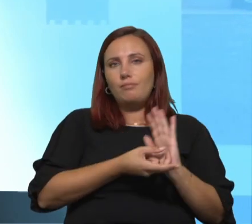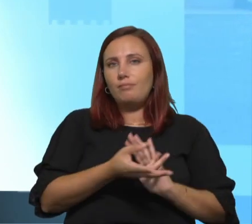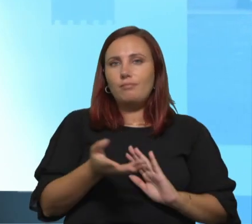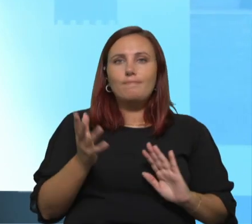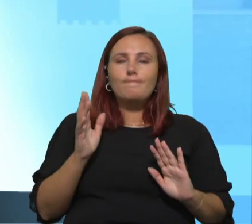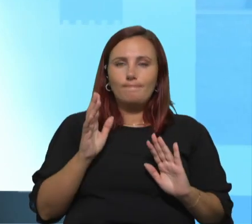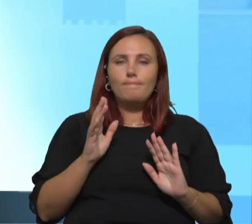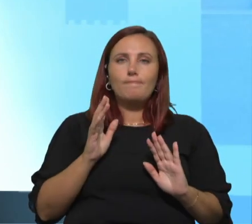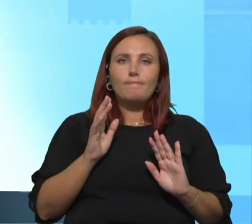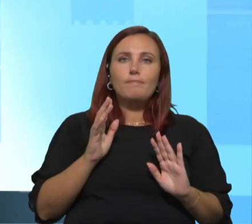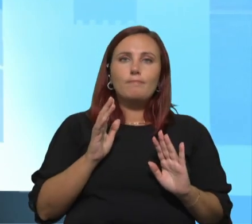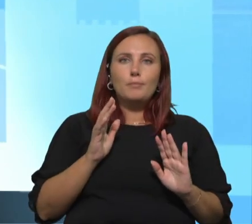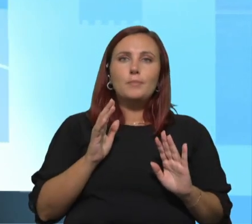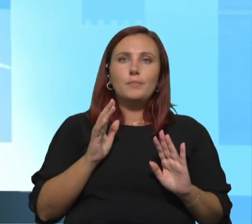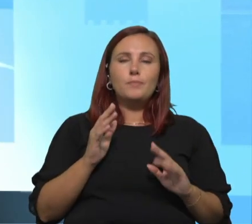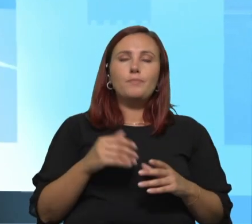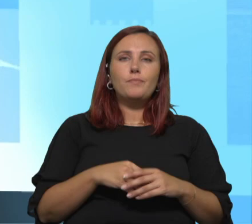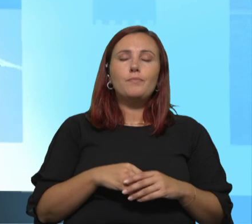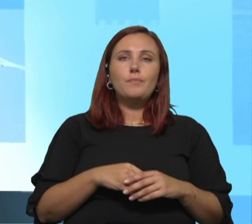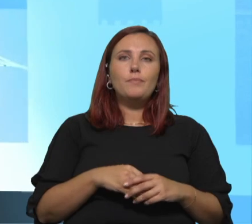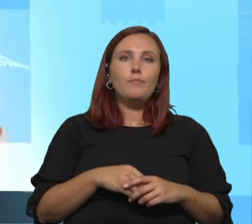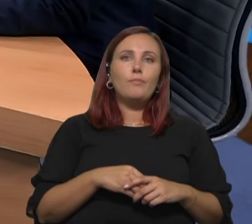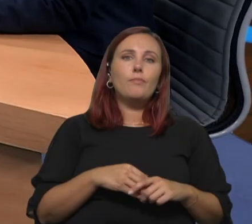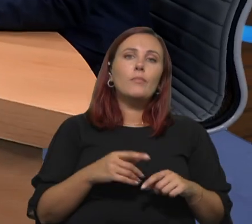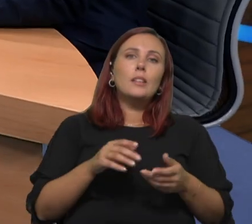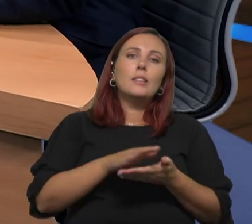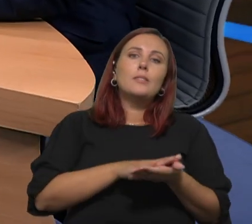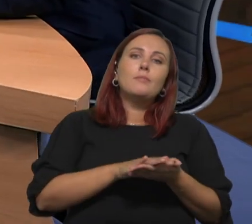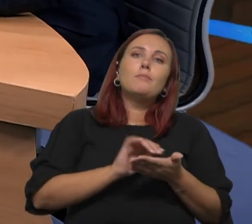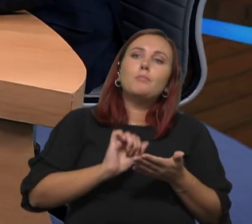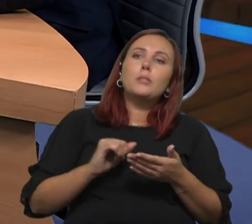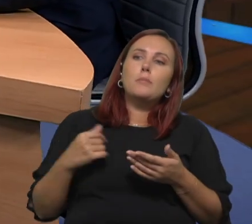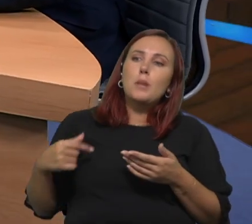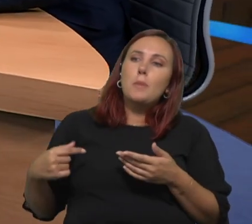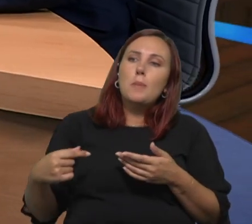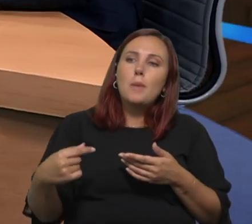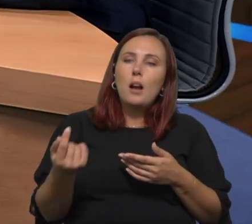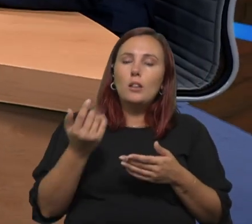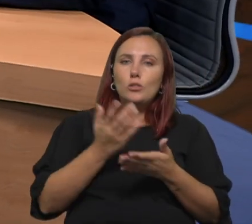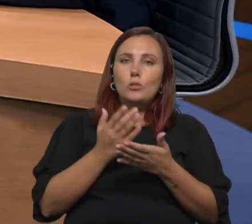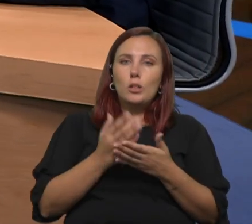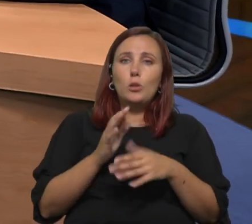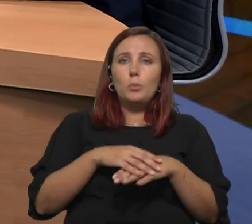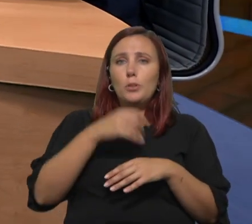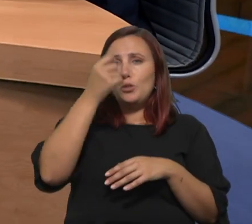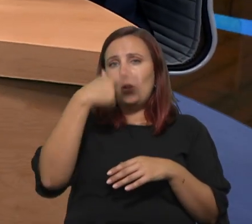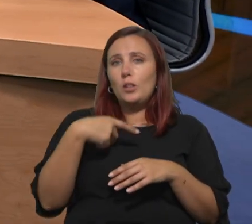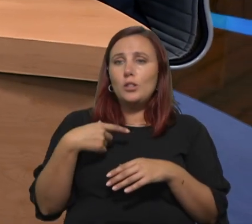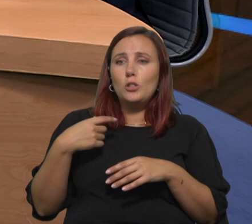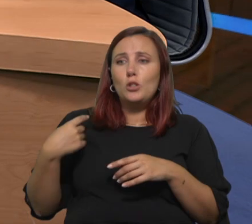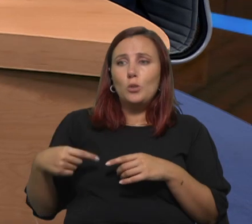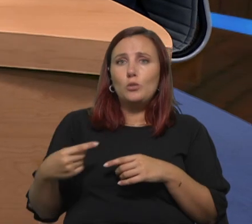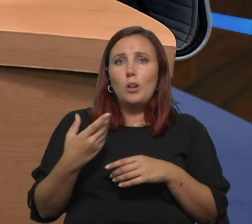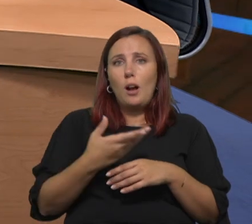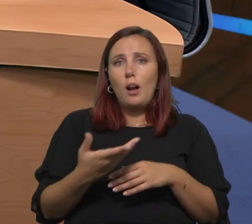muitas questões a descobrir e que, sobretudo, enraiza-se depois no cotidiano escolar, feito de histórias todos os dias, né? Das histórias de cada aluno. Mas nós,